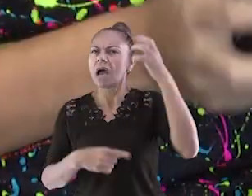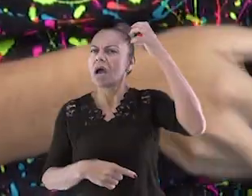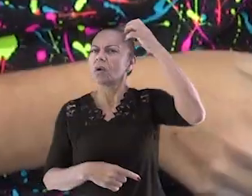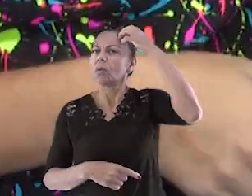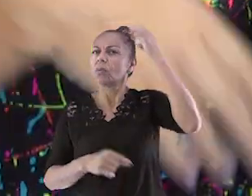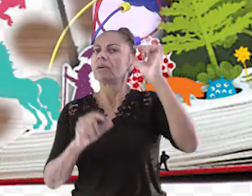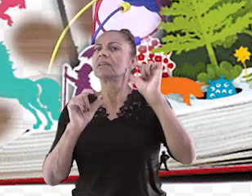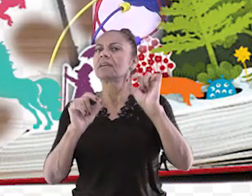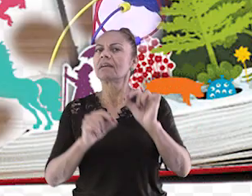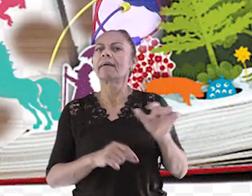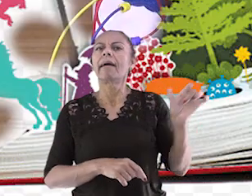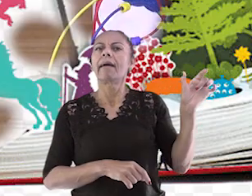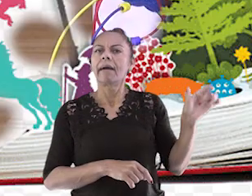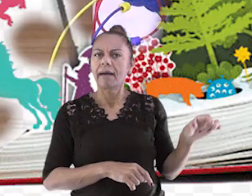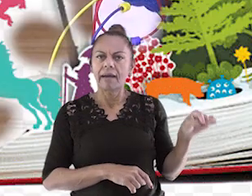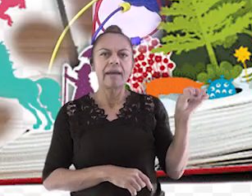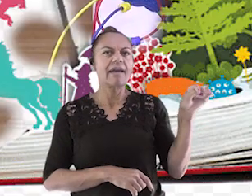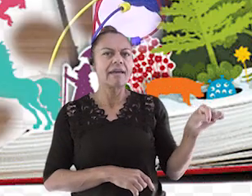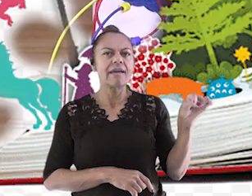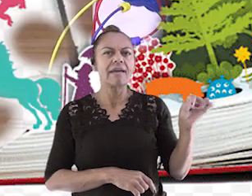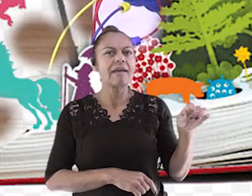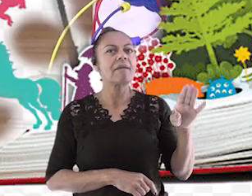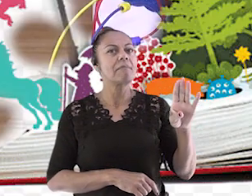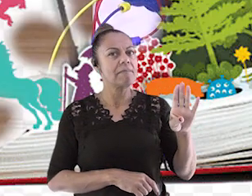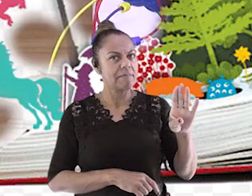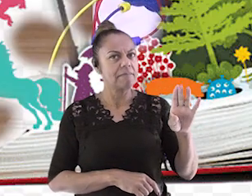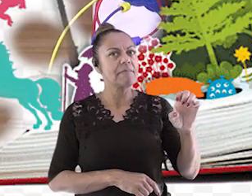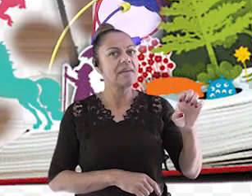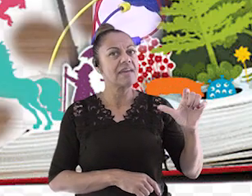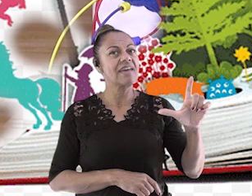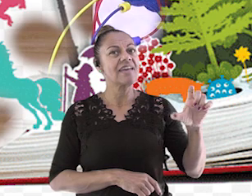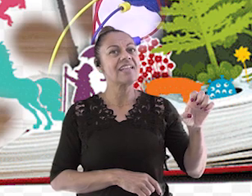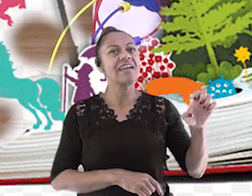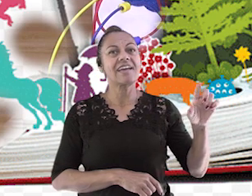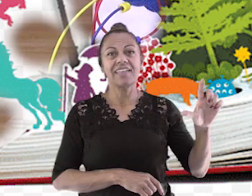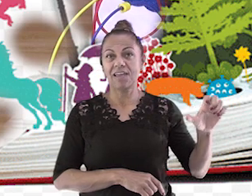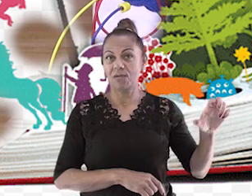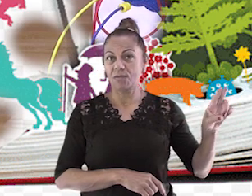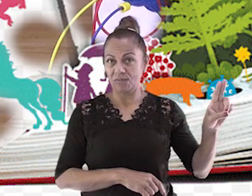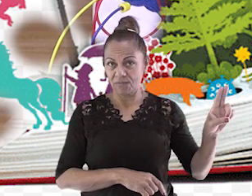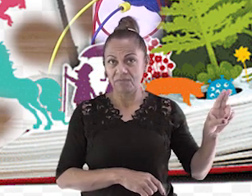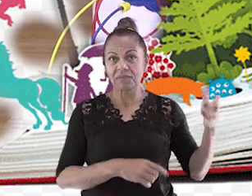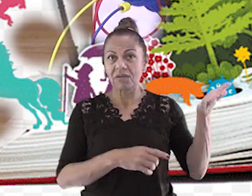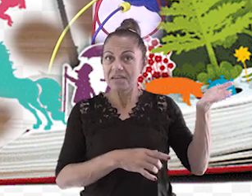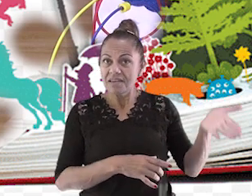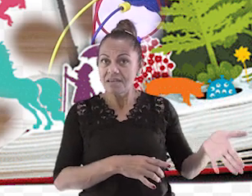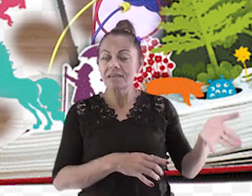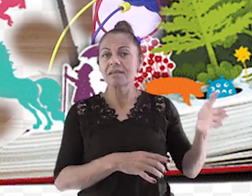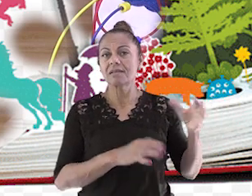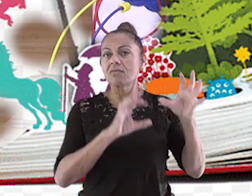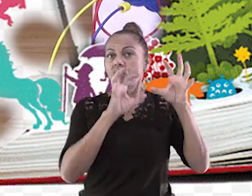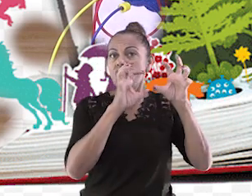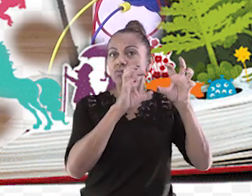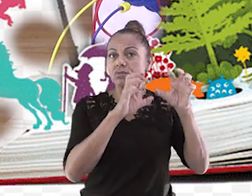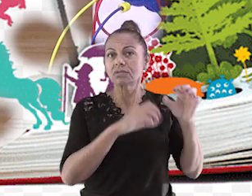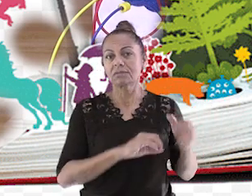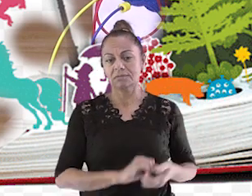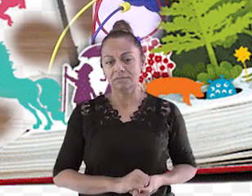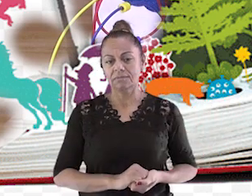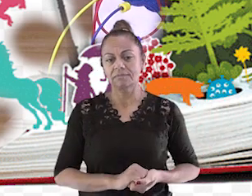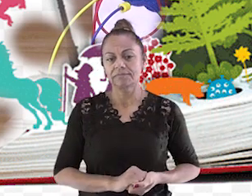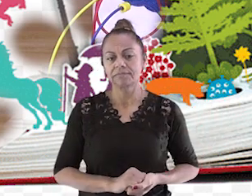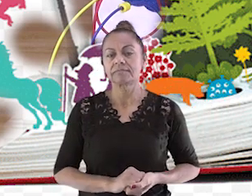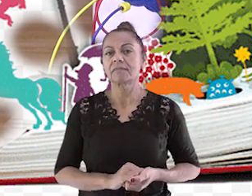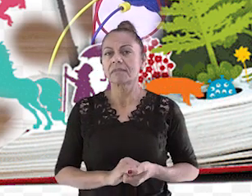Beleléu. Ele pegou e escondeu de você. A única maneira de impedir o ataque do Beleléu